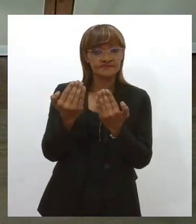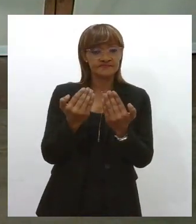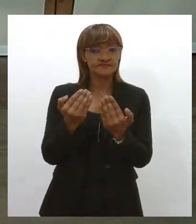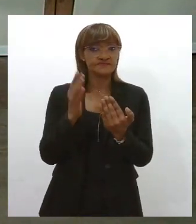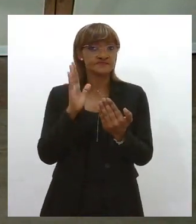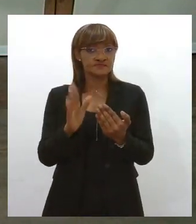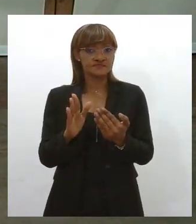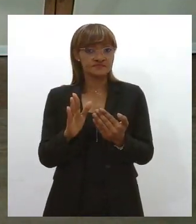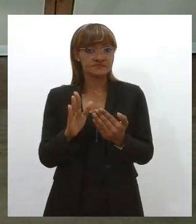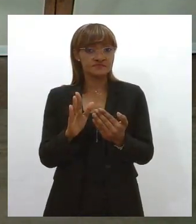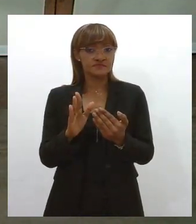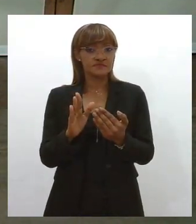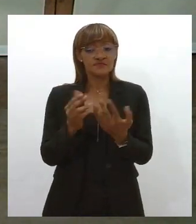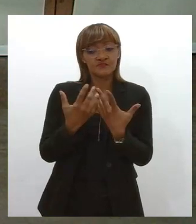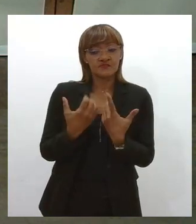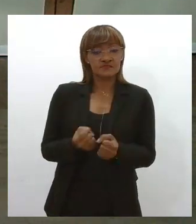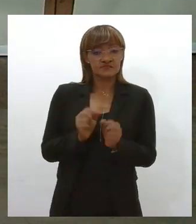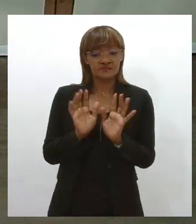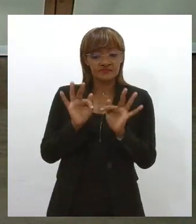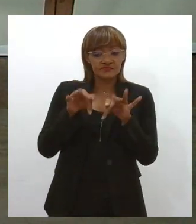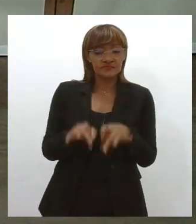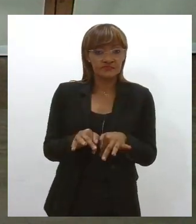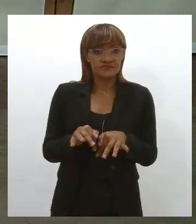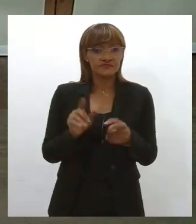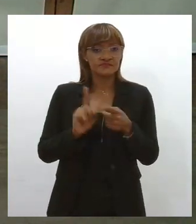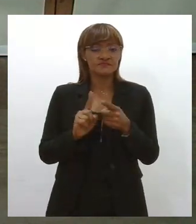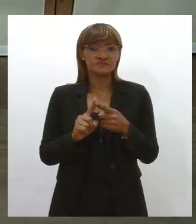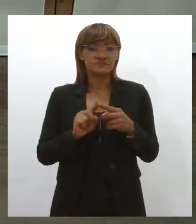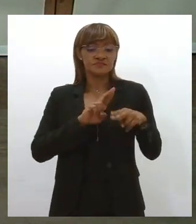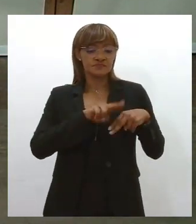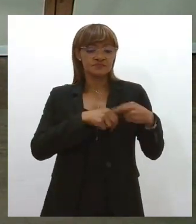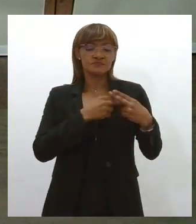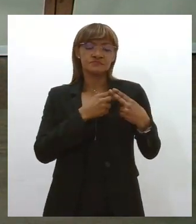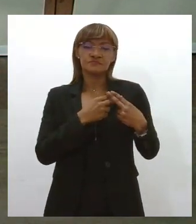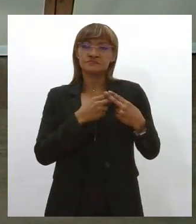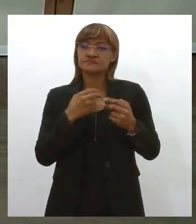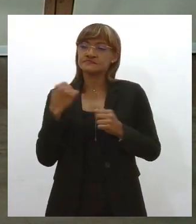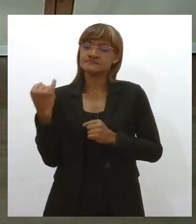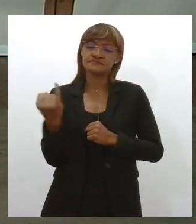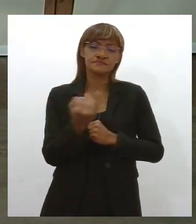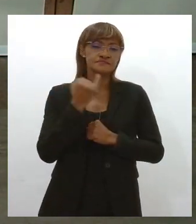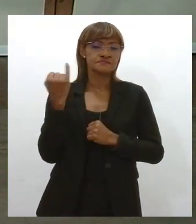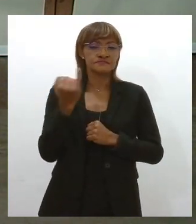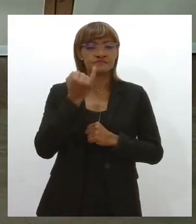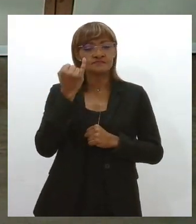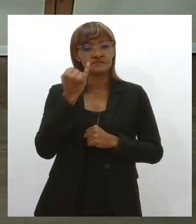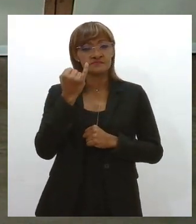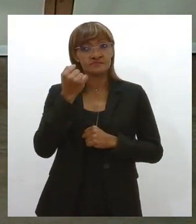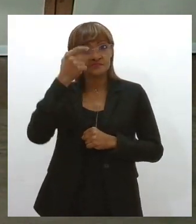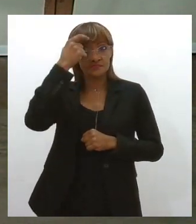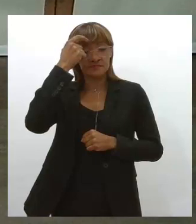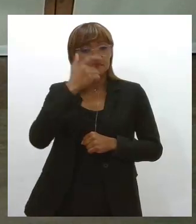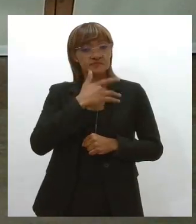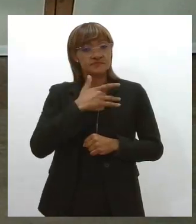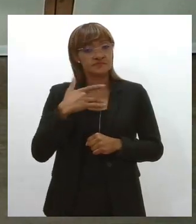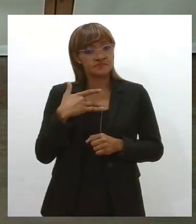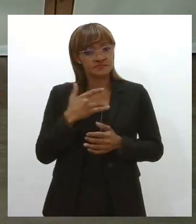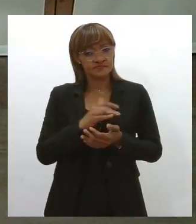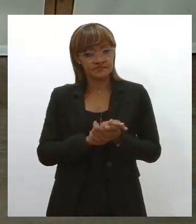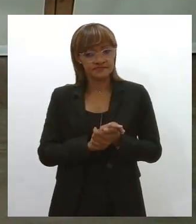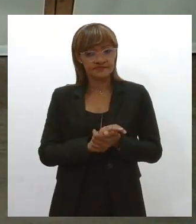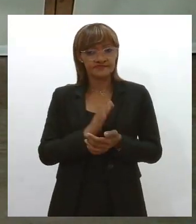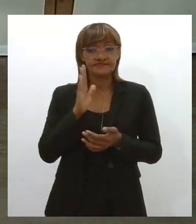fim e do processo de luto é fundamental para a saúde mental. E a gente vai aí passear